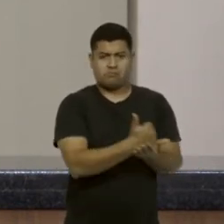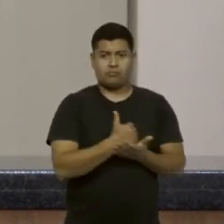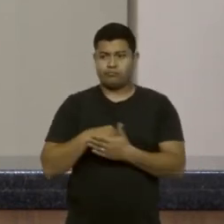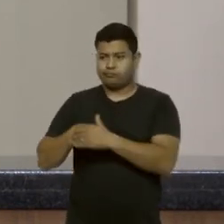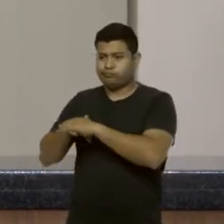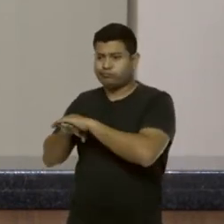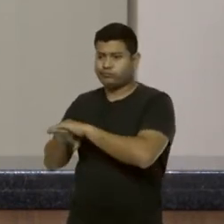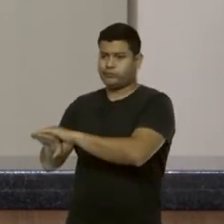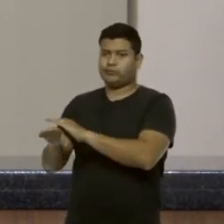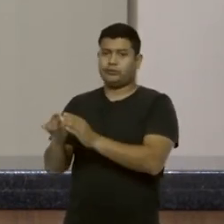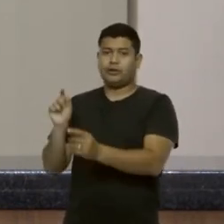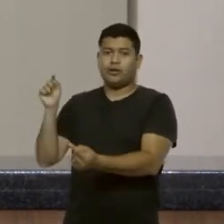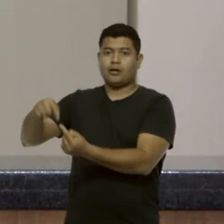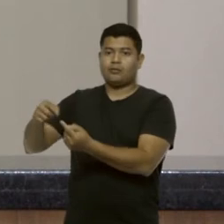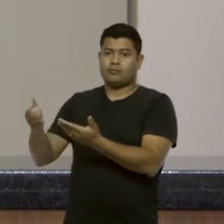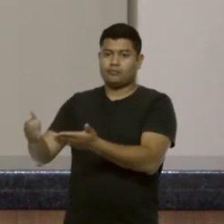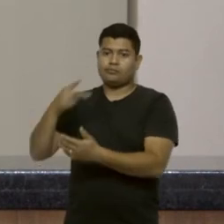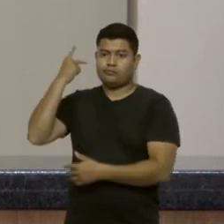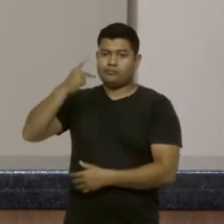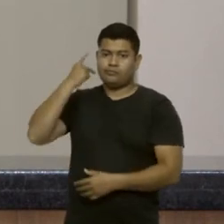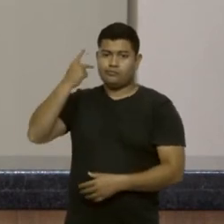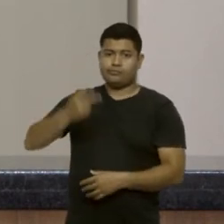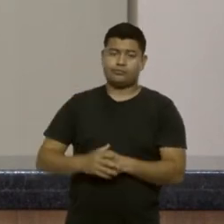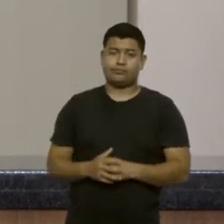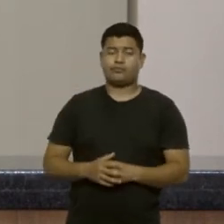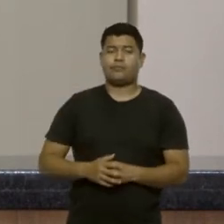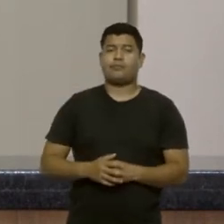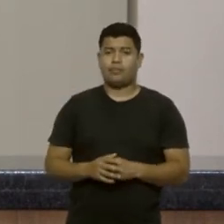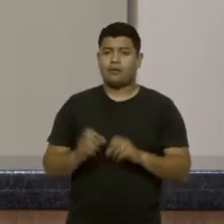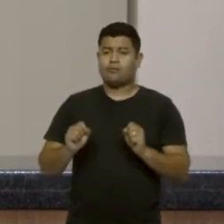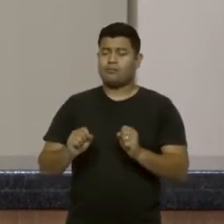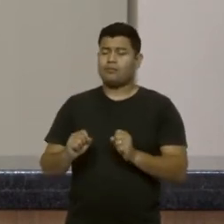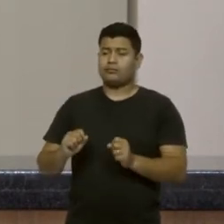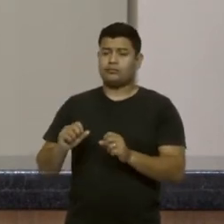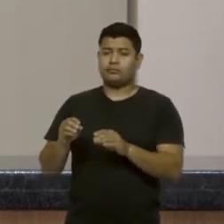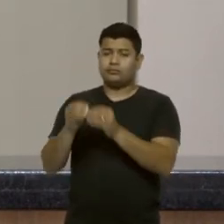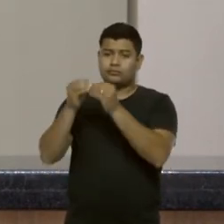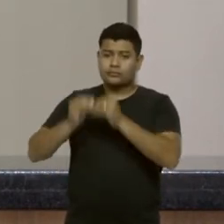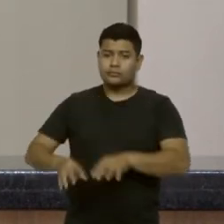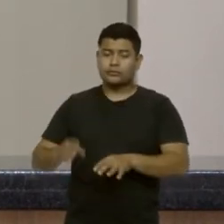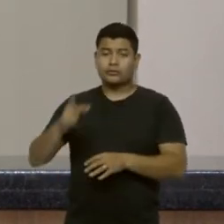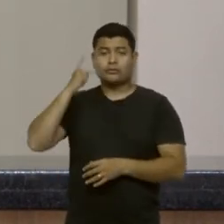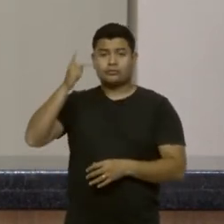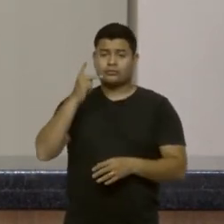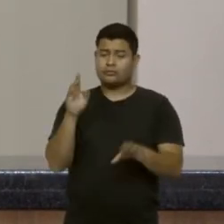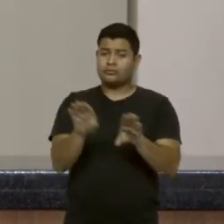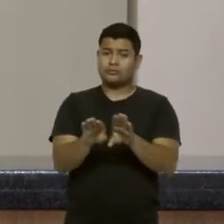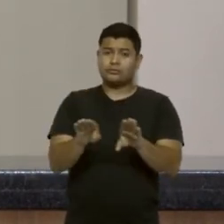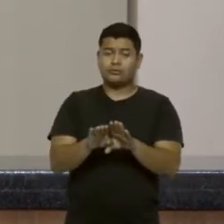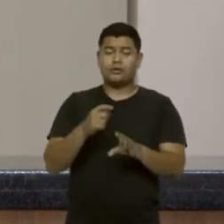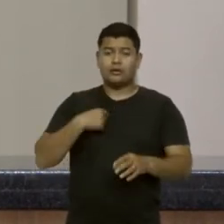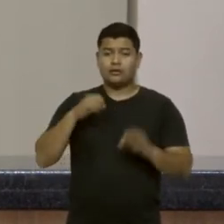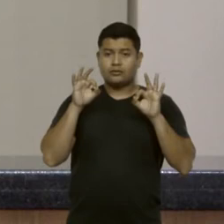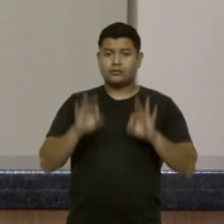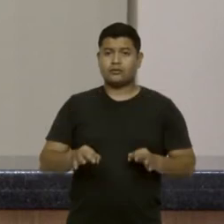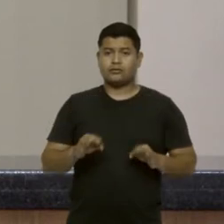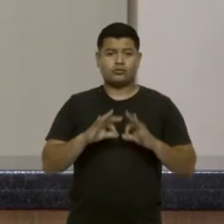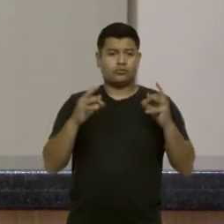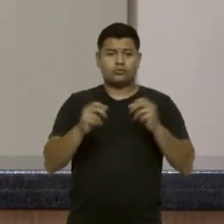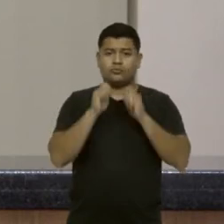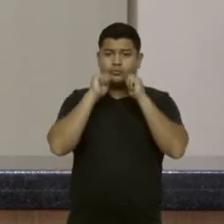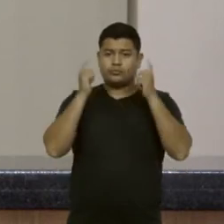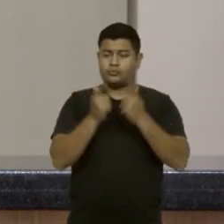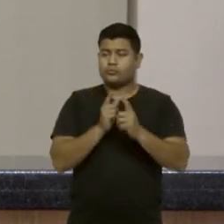faz pela política como um todo. E tenho certeza que toda a Assembleia estará